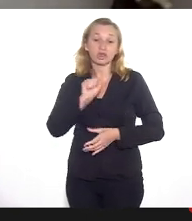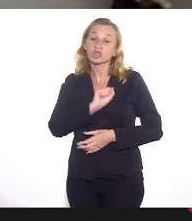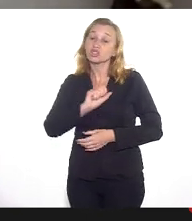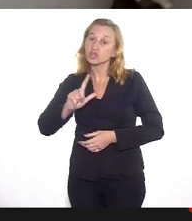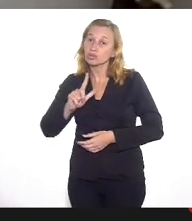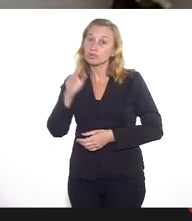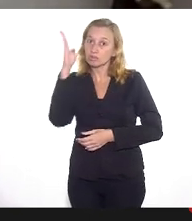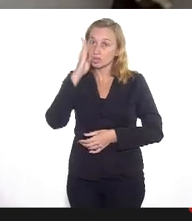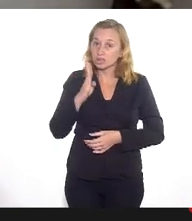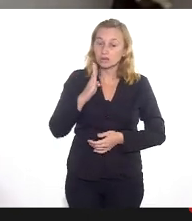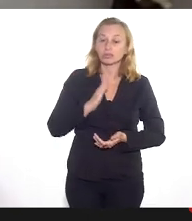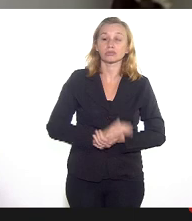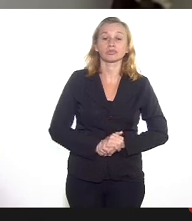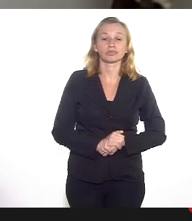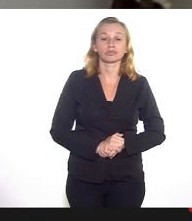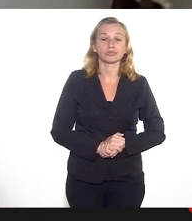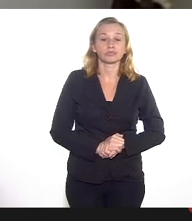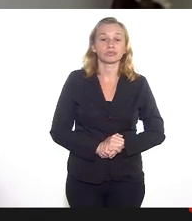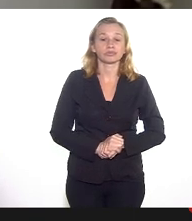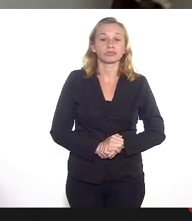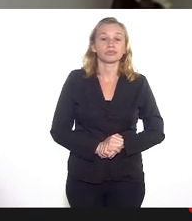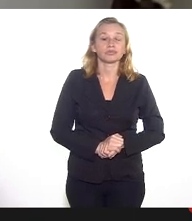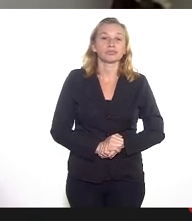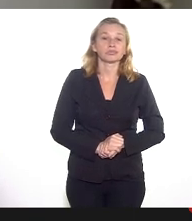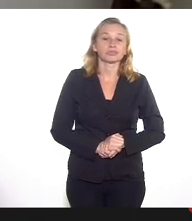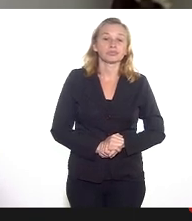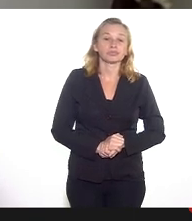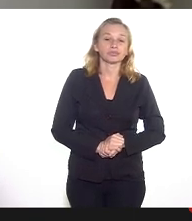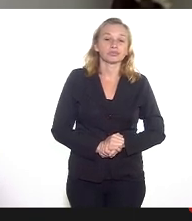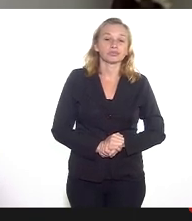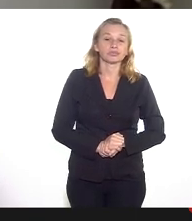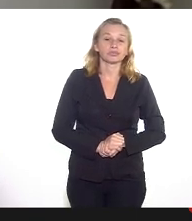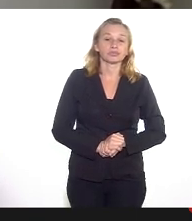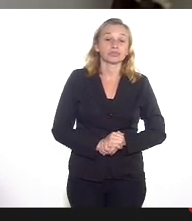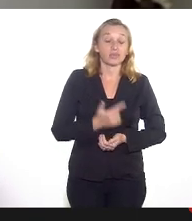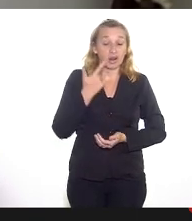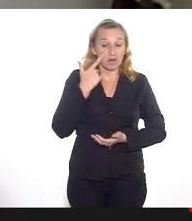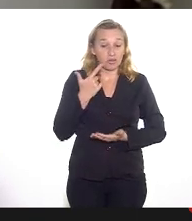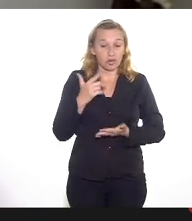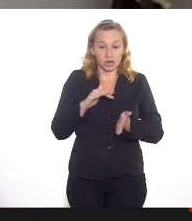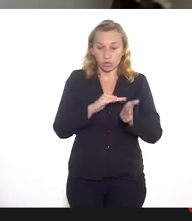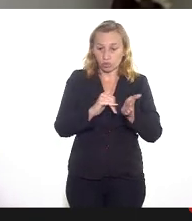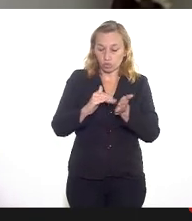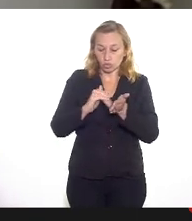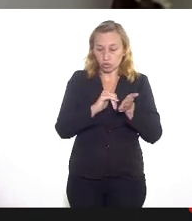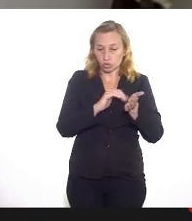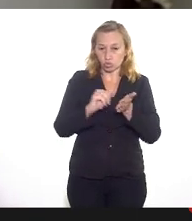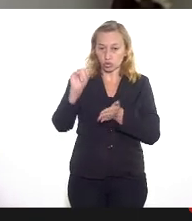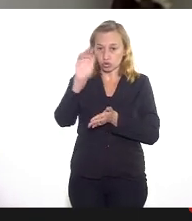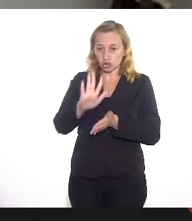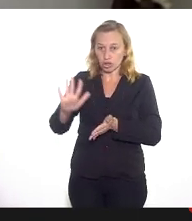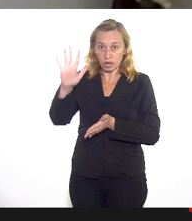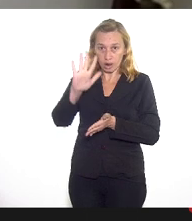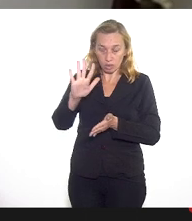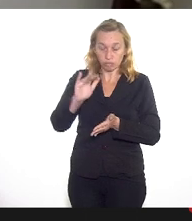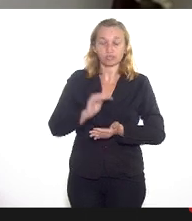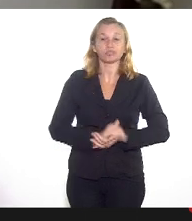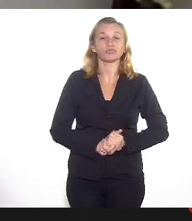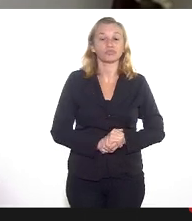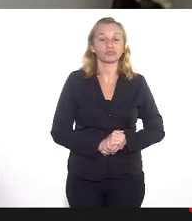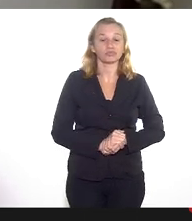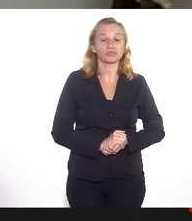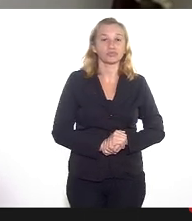tá? E a auditoria externa, na verdade, ela audita os nossos custos, de uma maneira geral, né, custos e despesas incorridas, né,